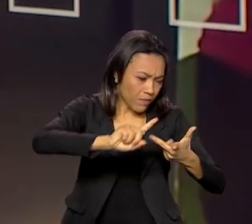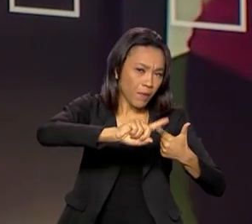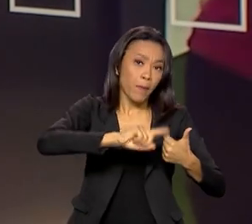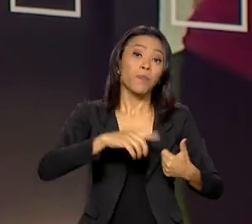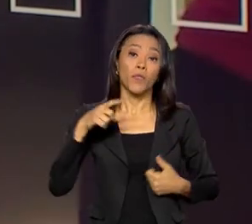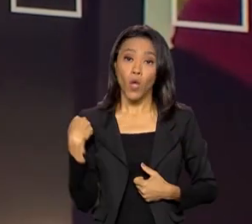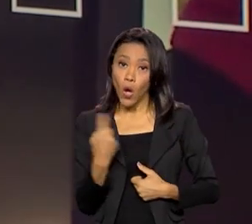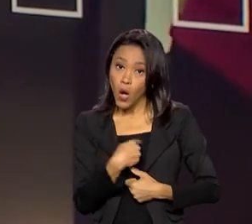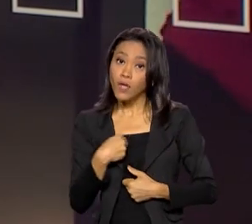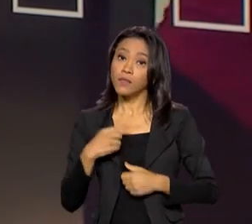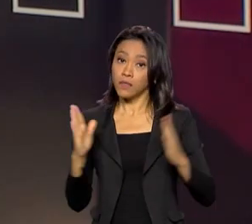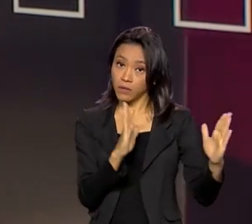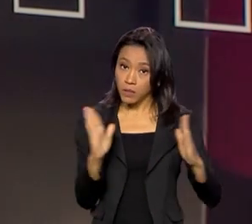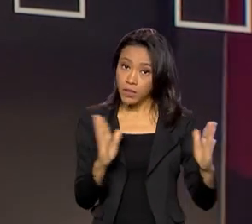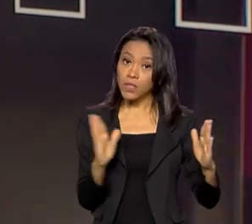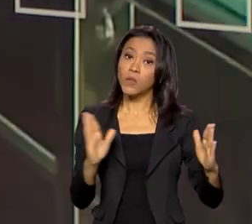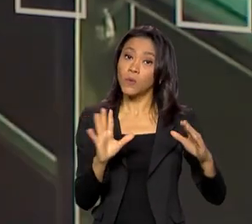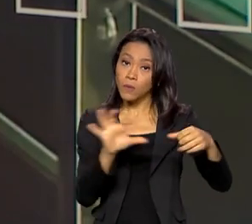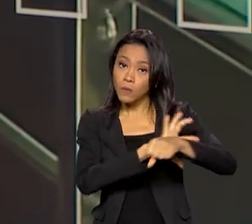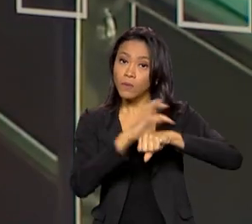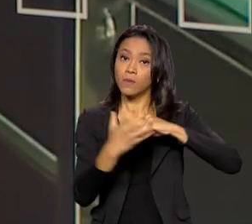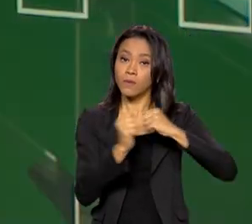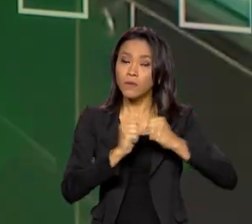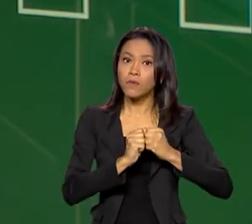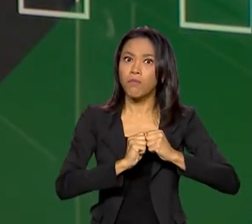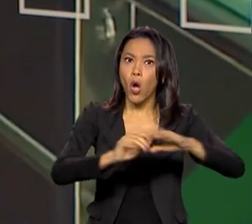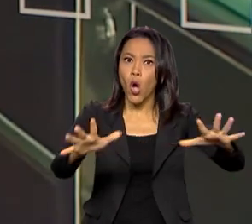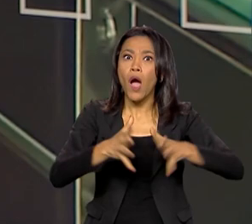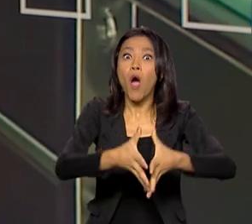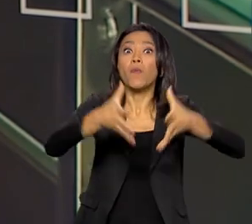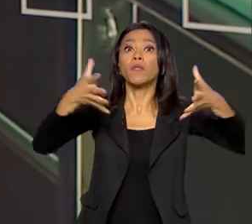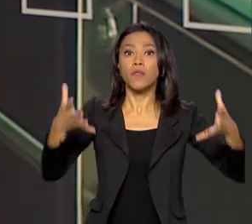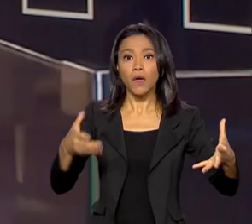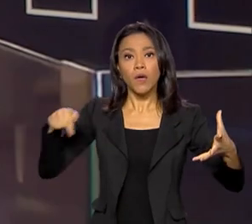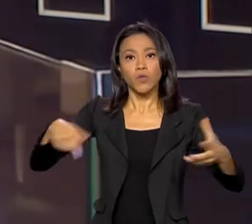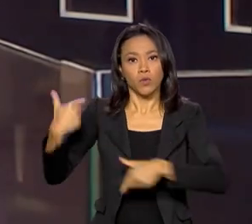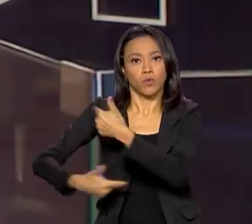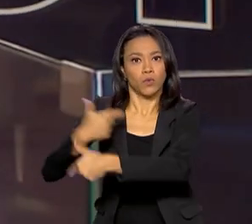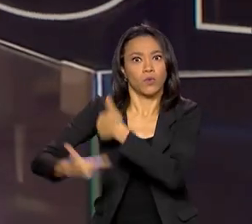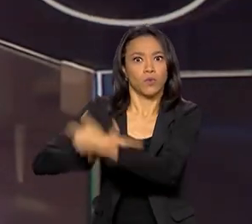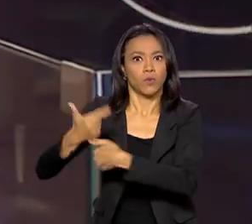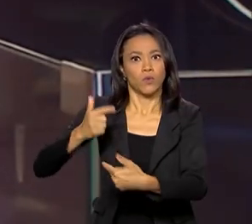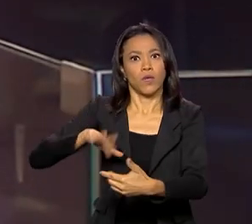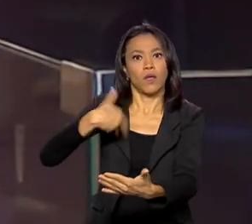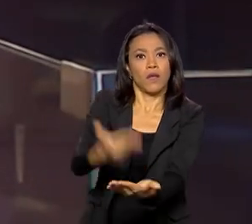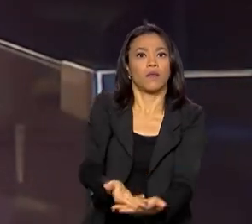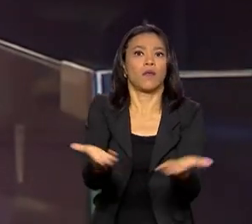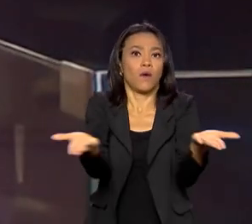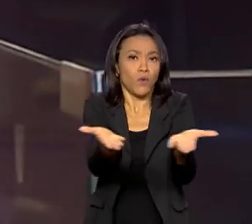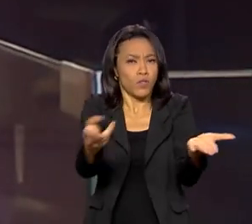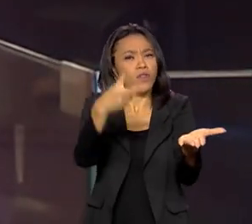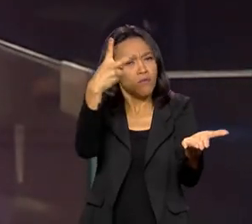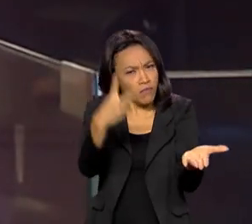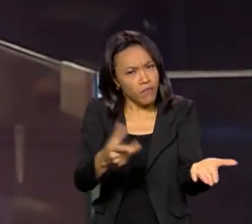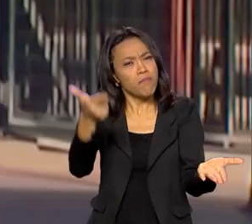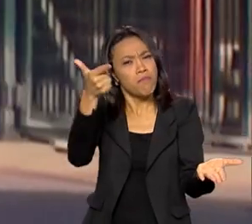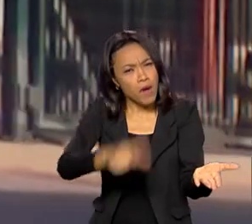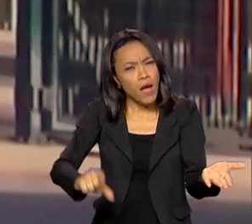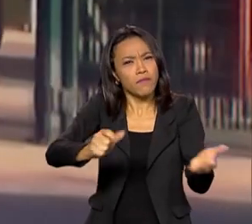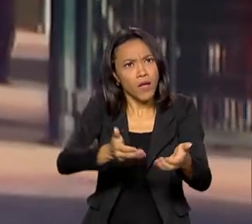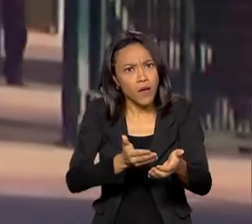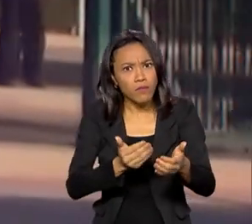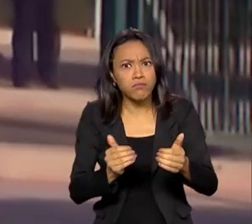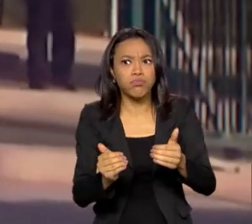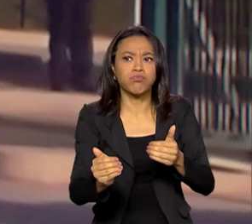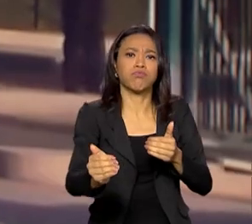o período da Covid e esse crescimento ele se projetou até os dias atuais e vai se projetar ainda mais para o futuro.